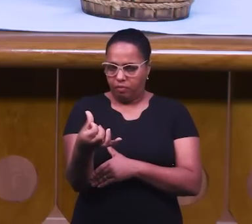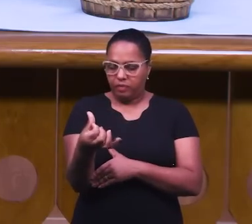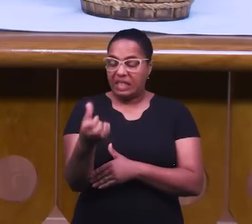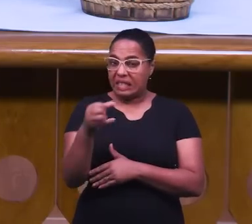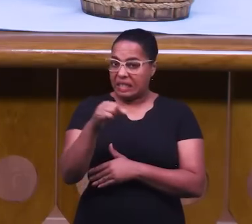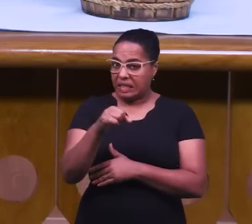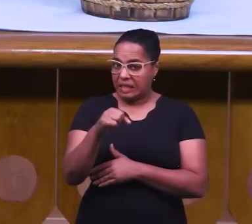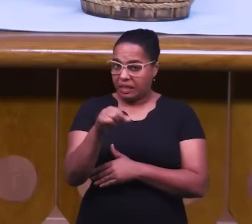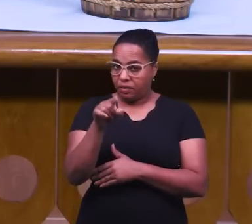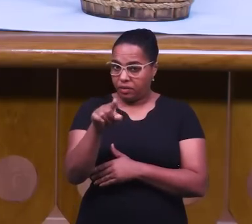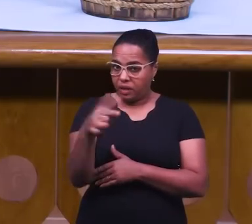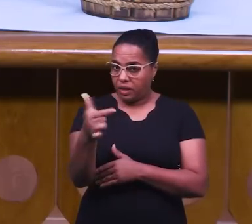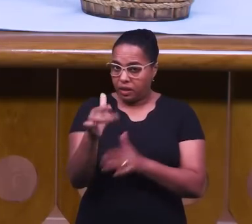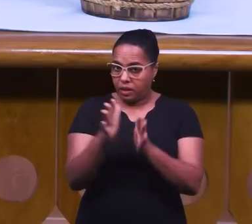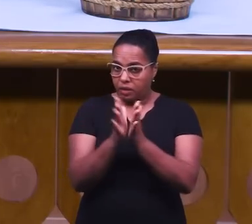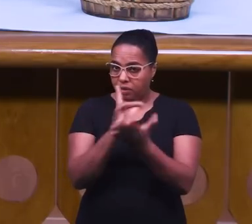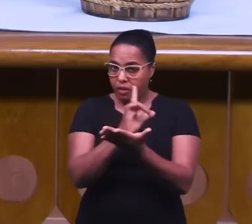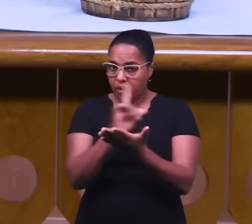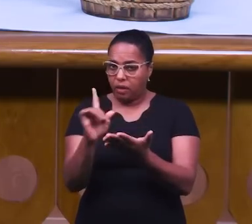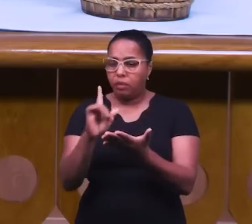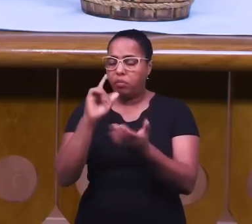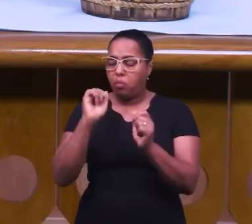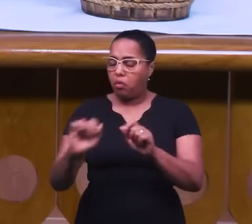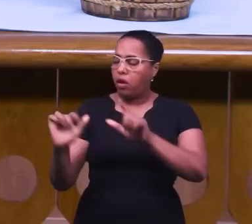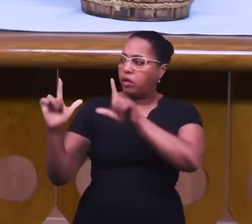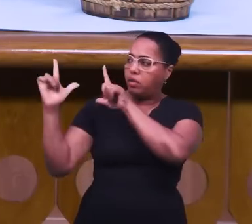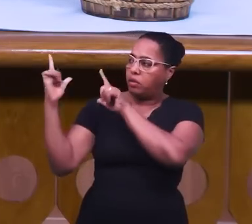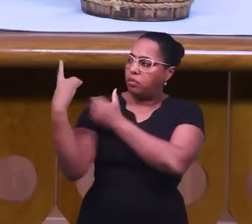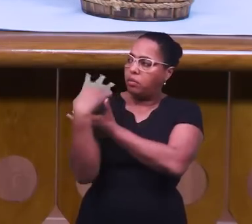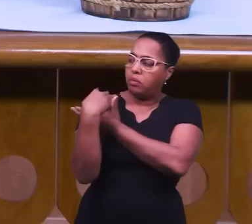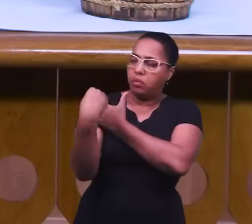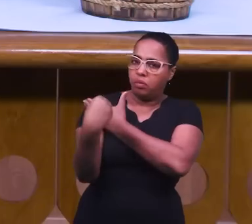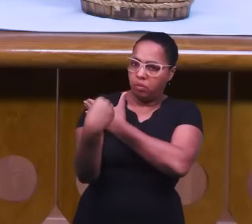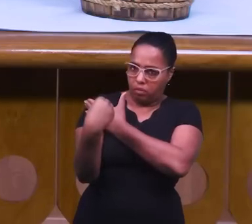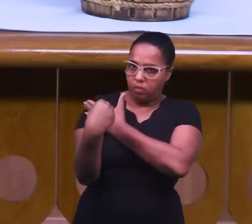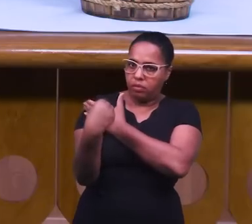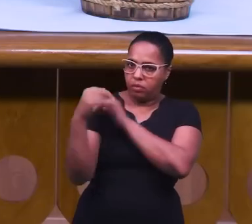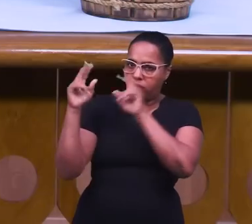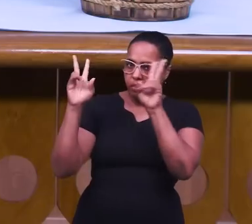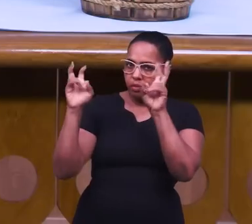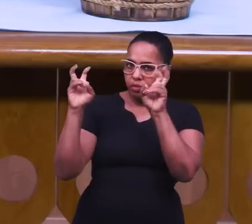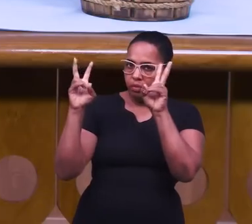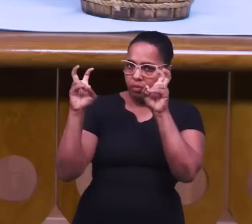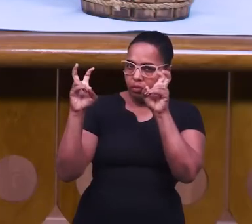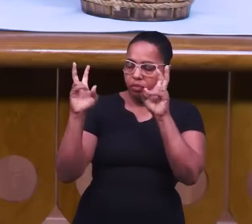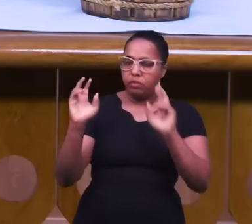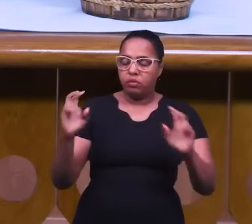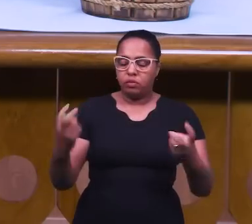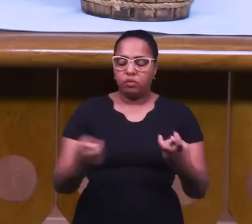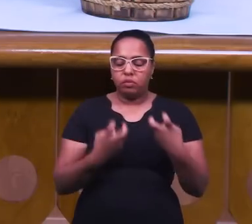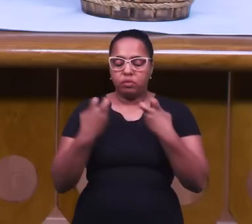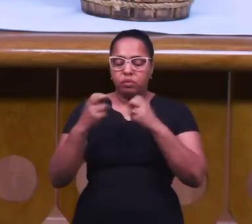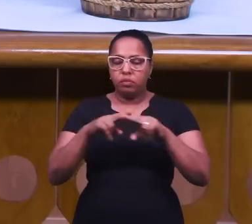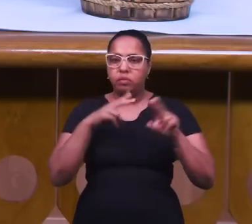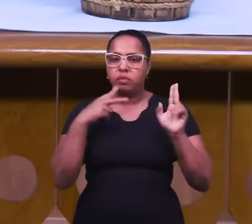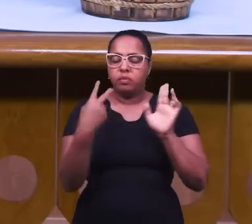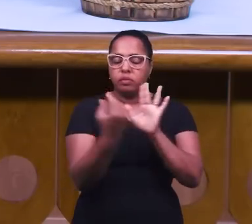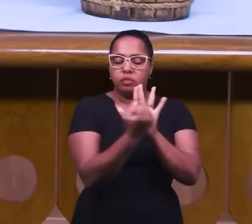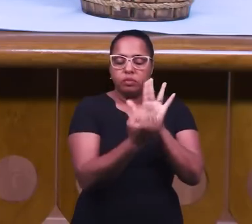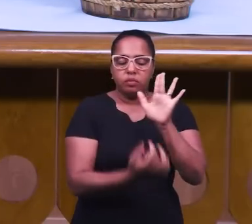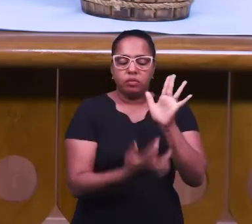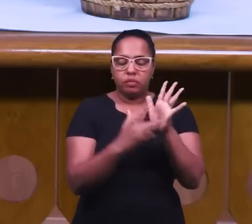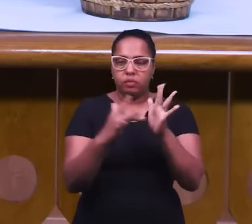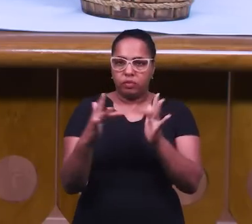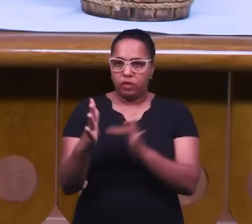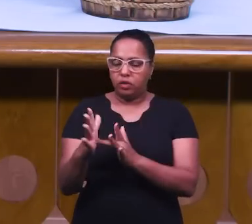você não tiver uma Bíblia nas mãos, pode estar à vontade para ler conosco na tela sobre este assunto, o clamor pelo sangue de Jesus.